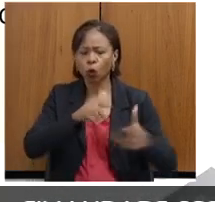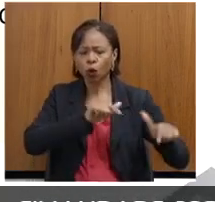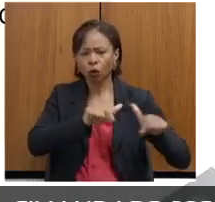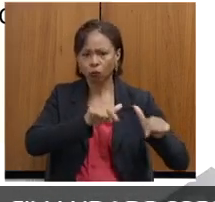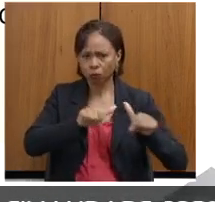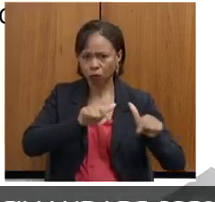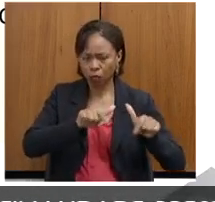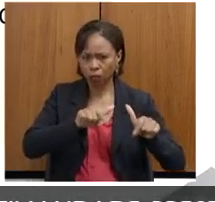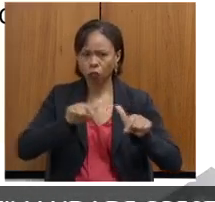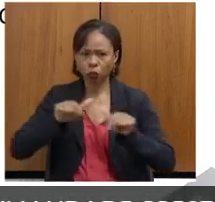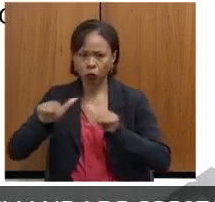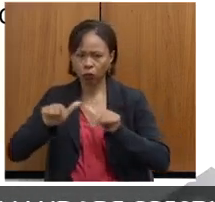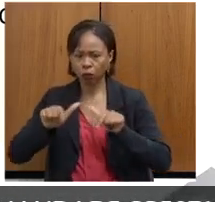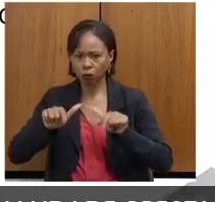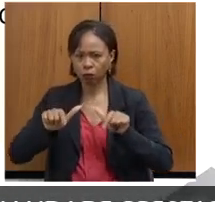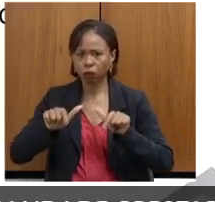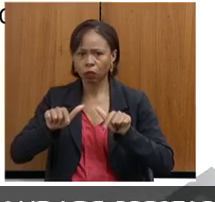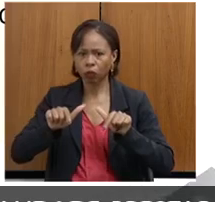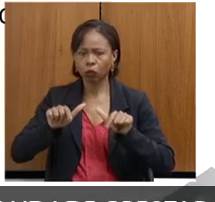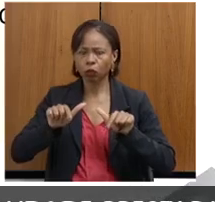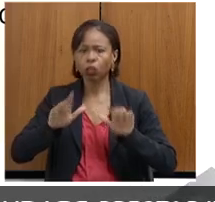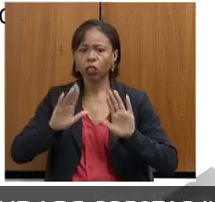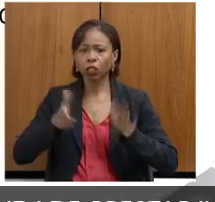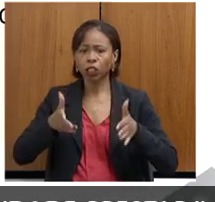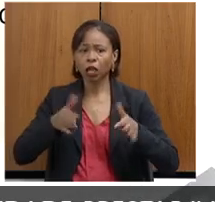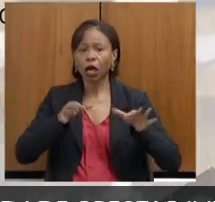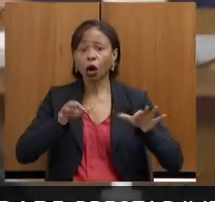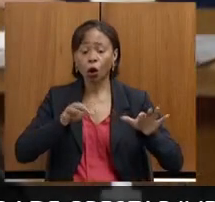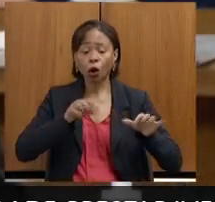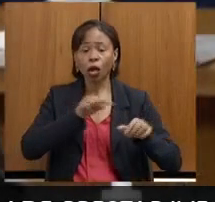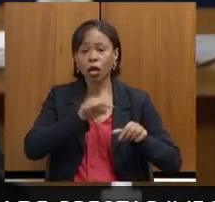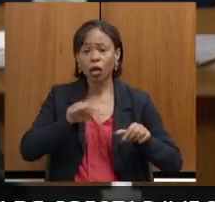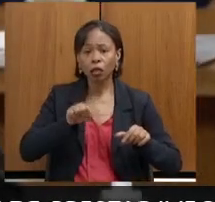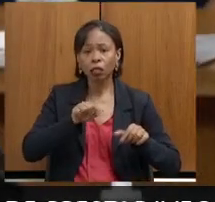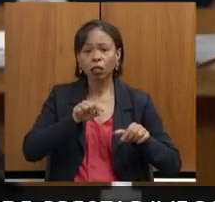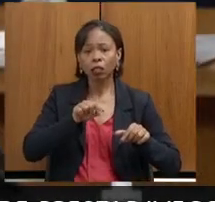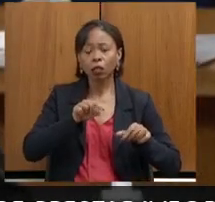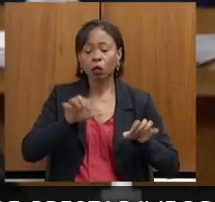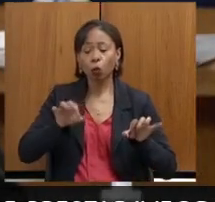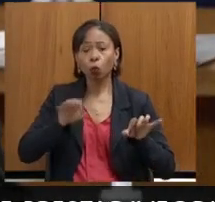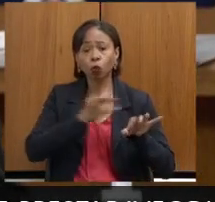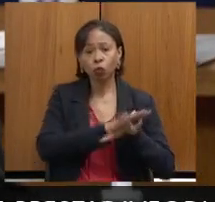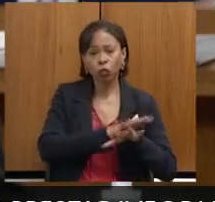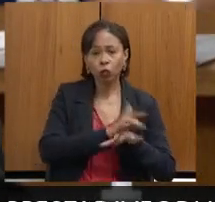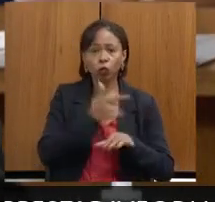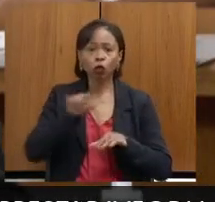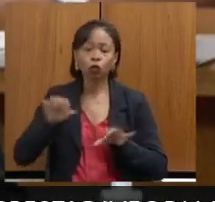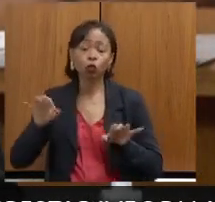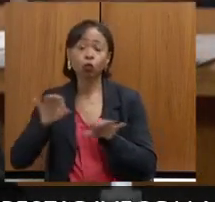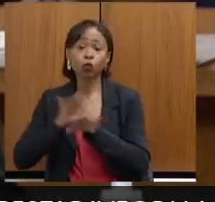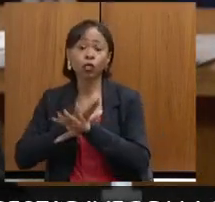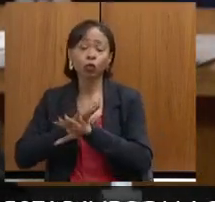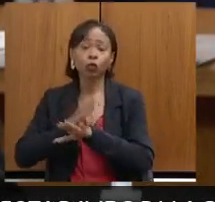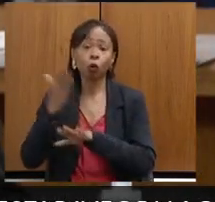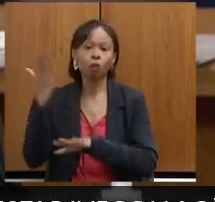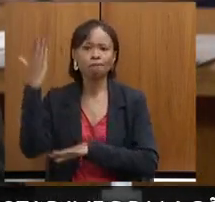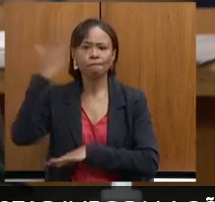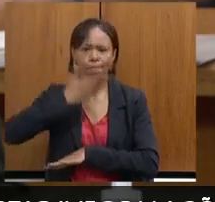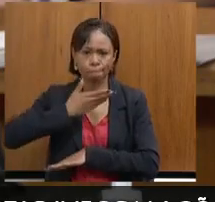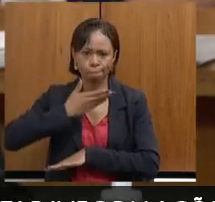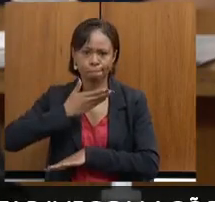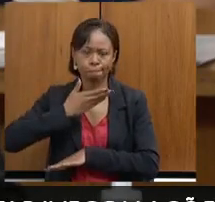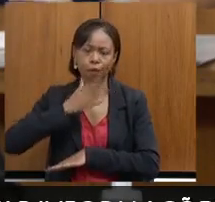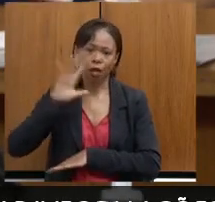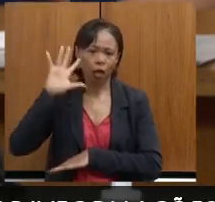e pelos concluídos com elucidação né então resultado aí